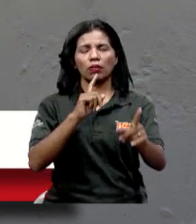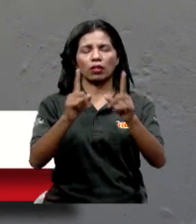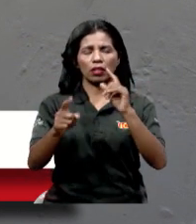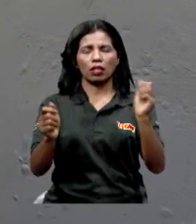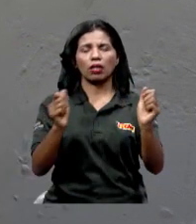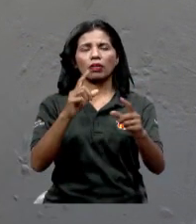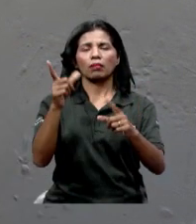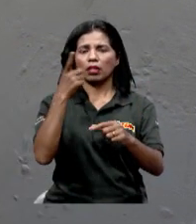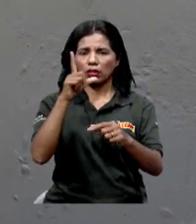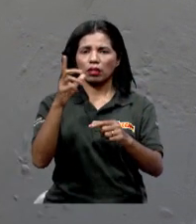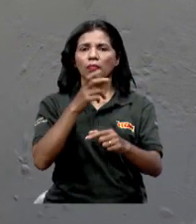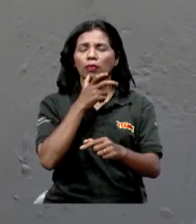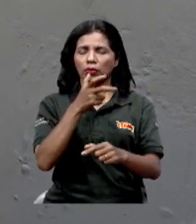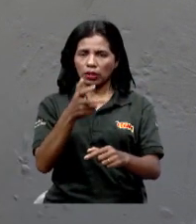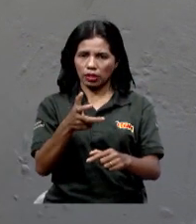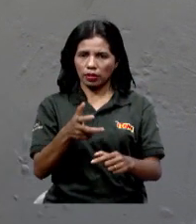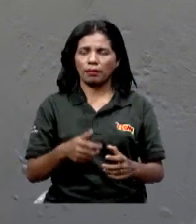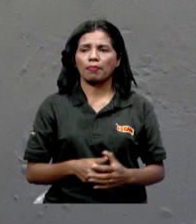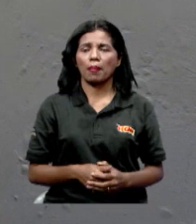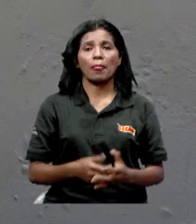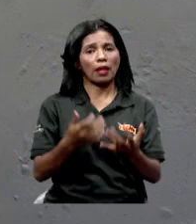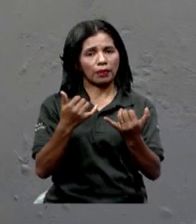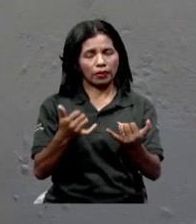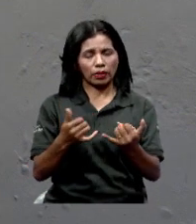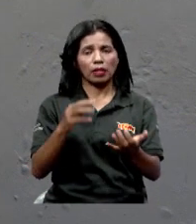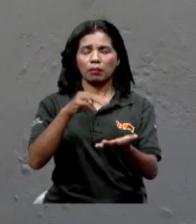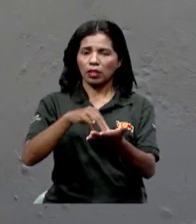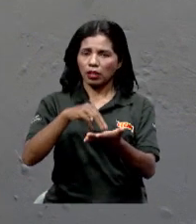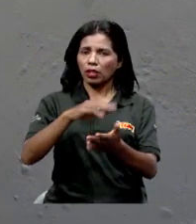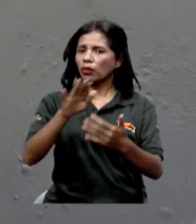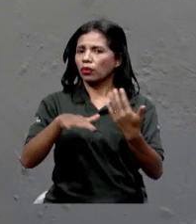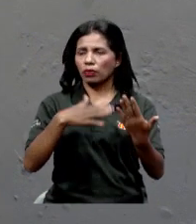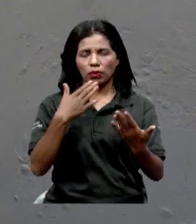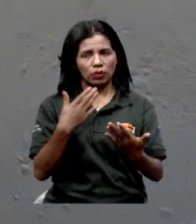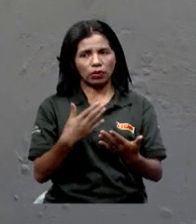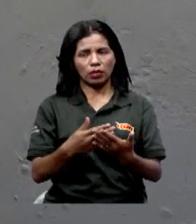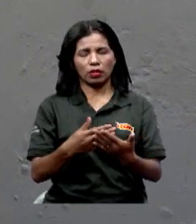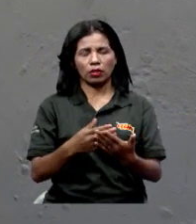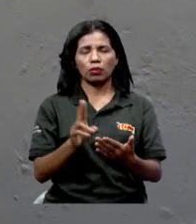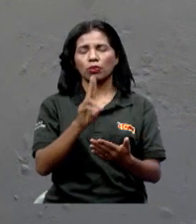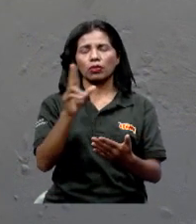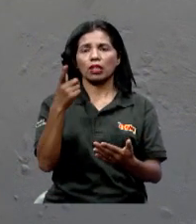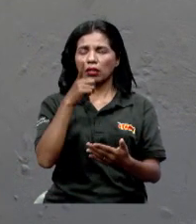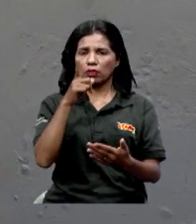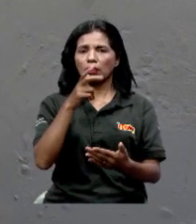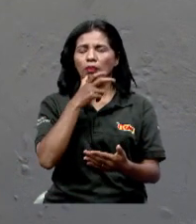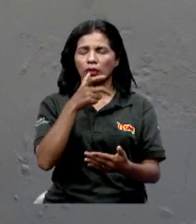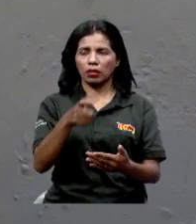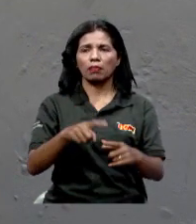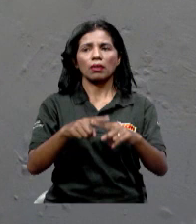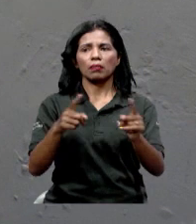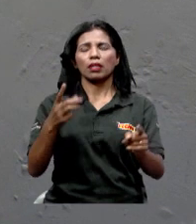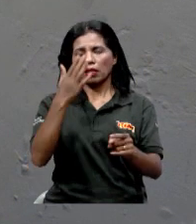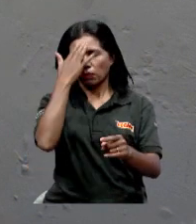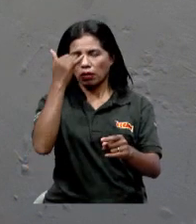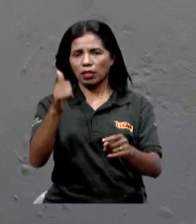português. Ida ne, agora quase matéria hoto-hoto ne língua portuguesa hoto. Tapi tadi yang tambah saya